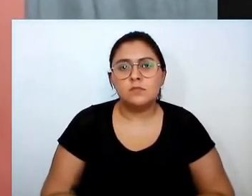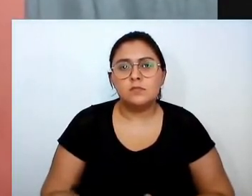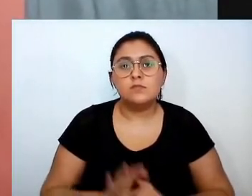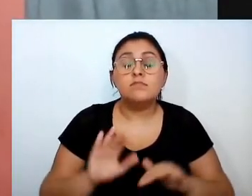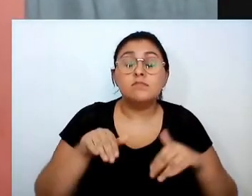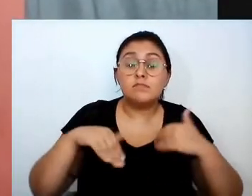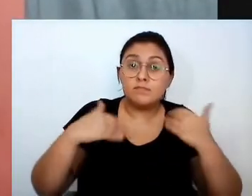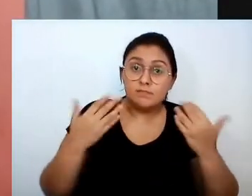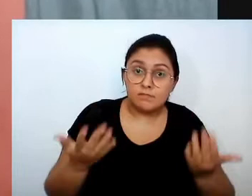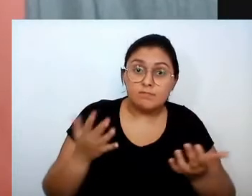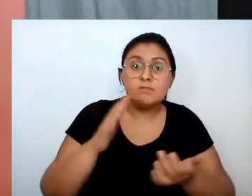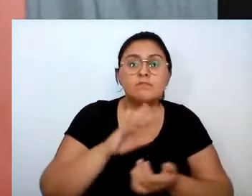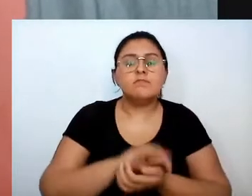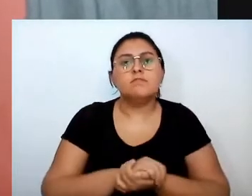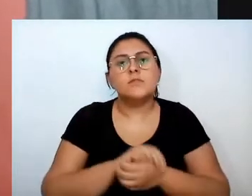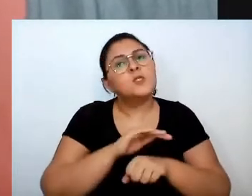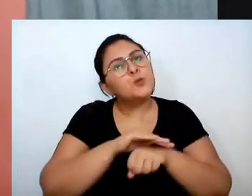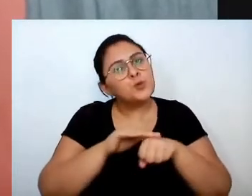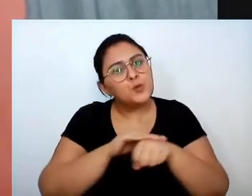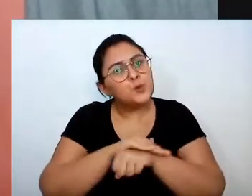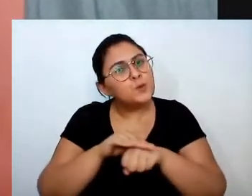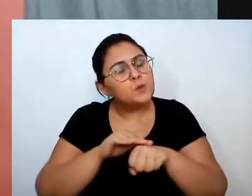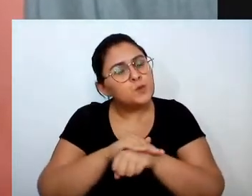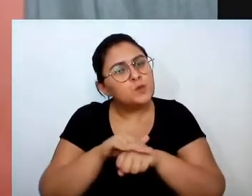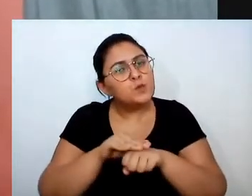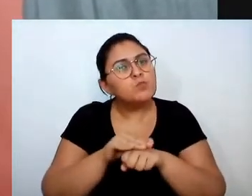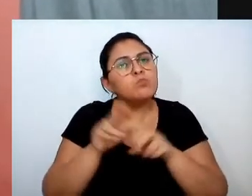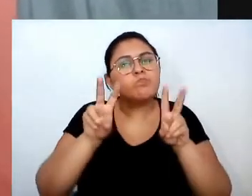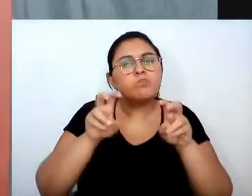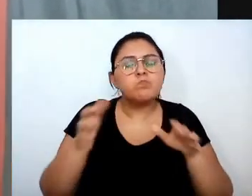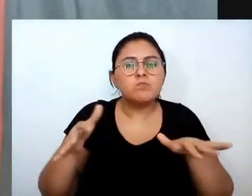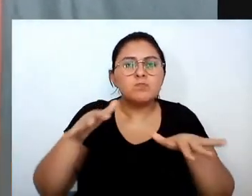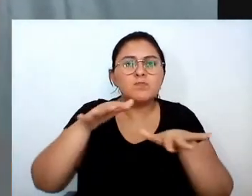fazendo aqui, pessoal, essas conversas sobre inclusão,